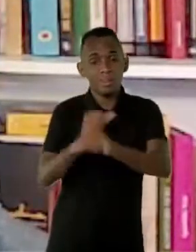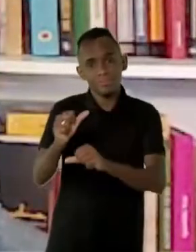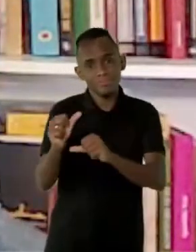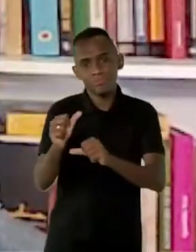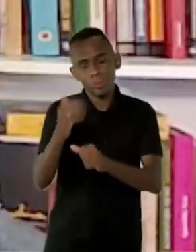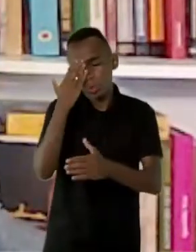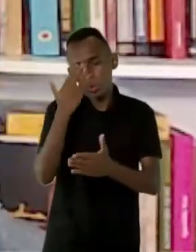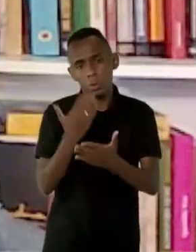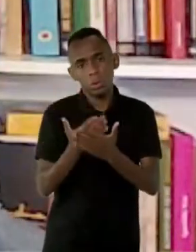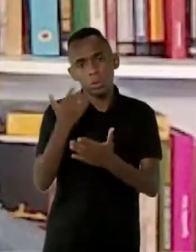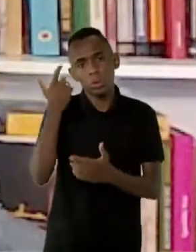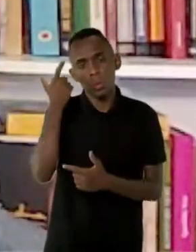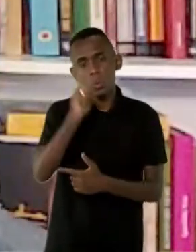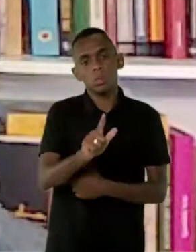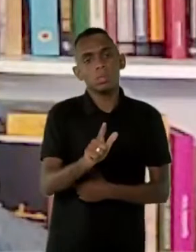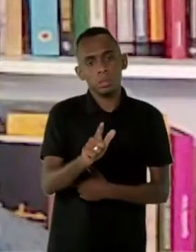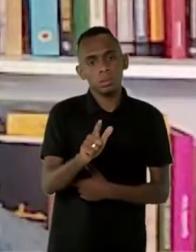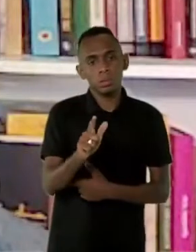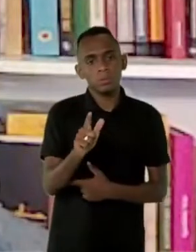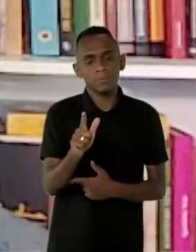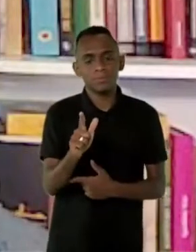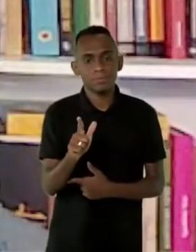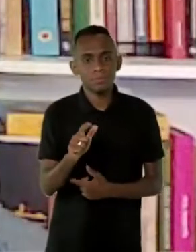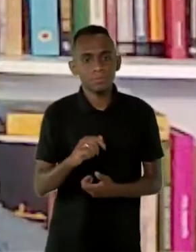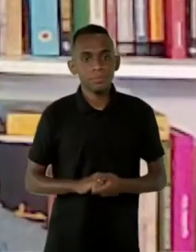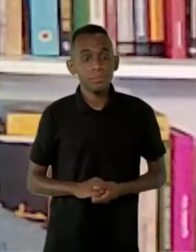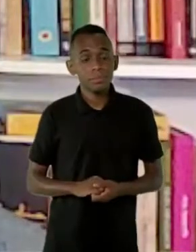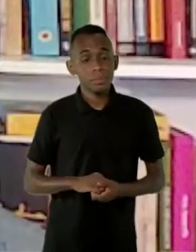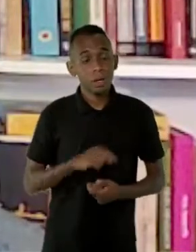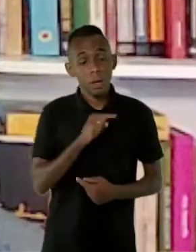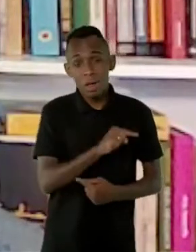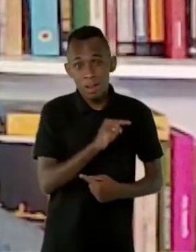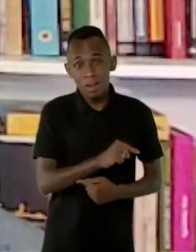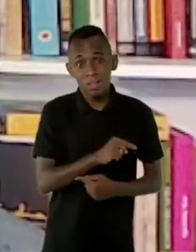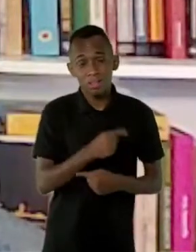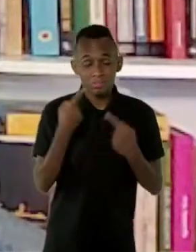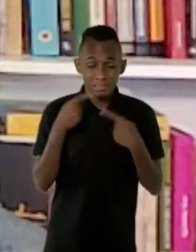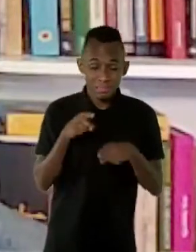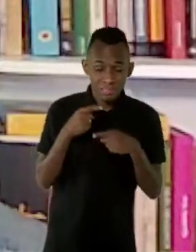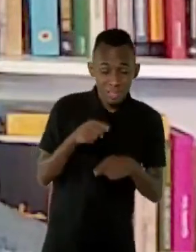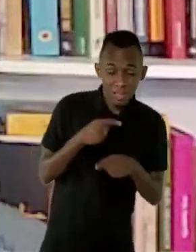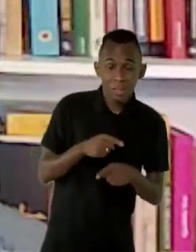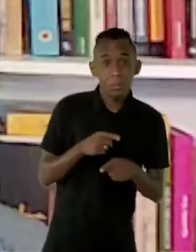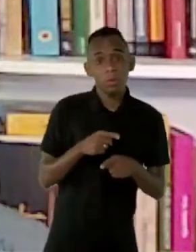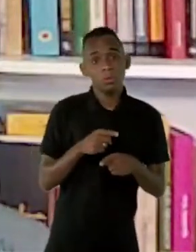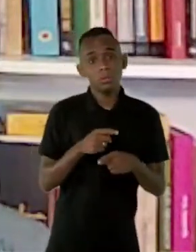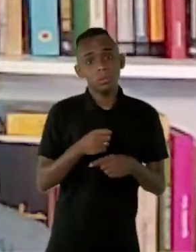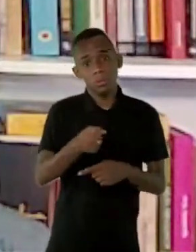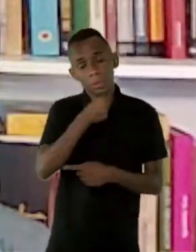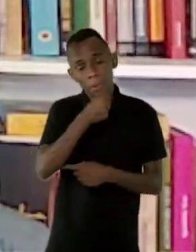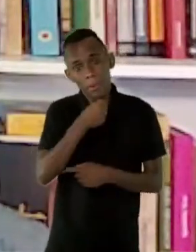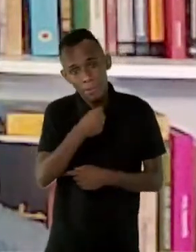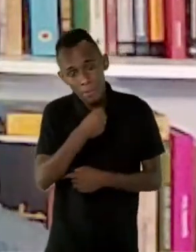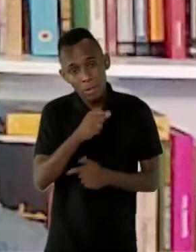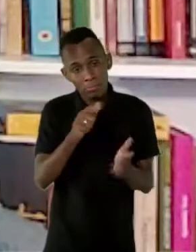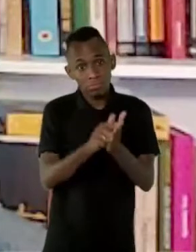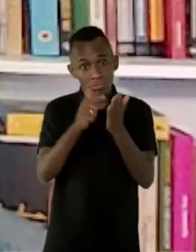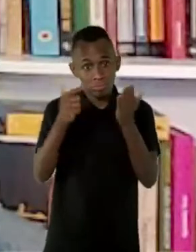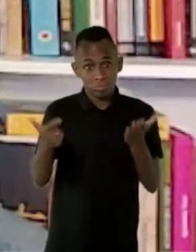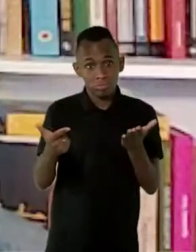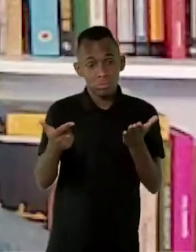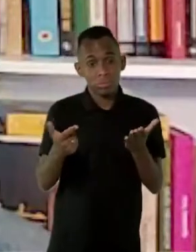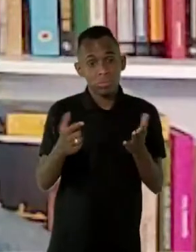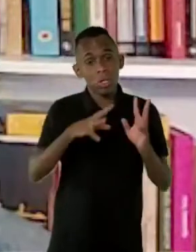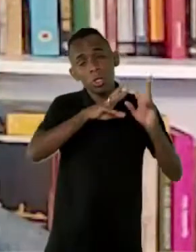a obra editada, né? A Carolina reclamou sobre isso na imprensa. Então, isso tudo foi